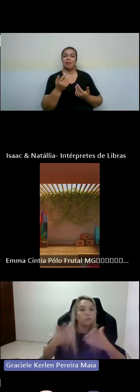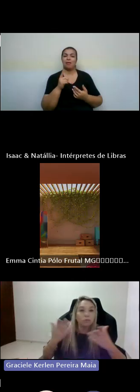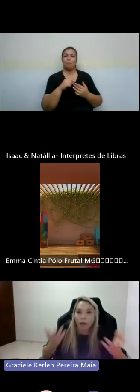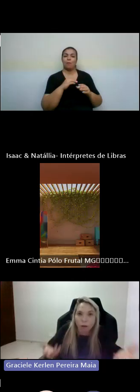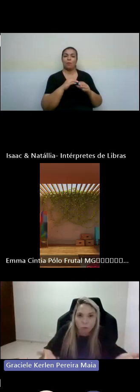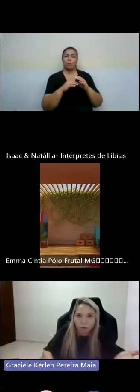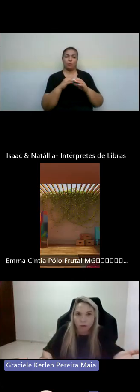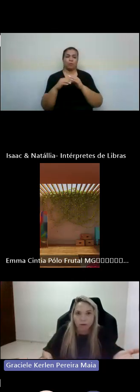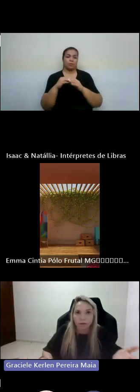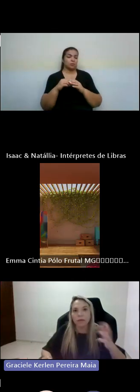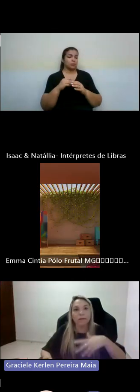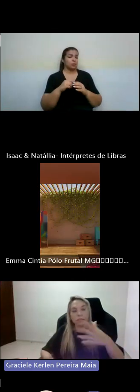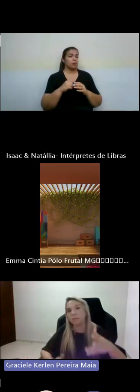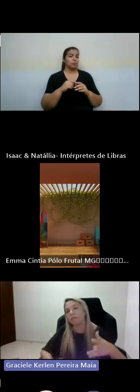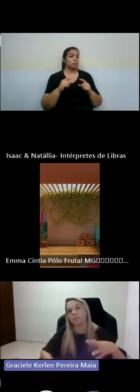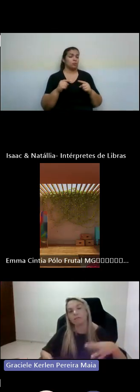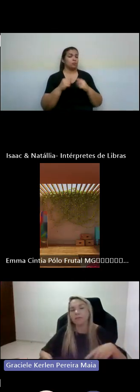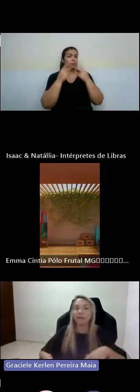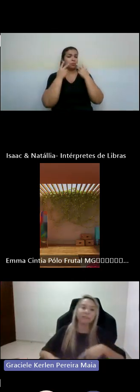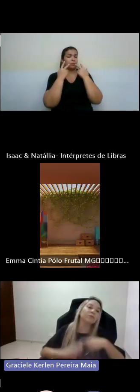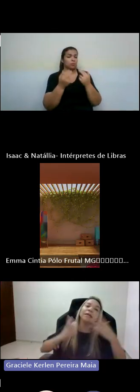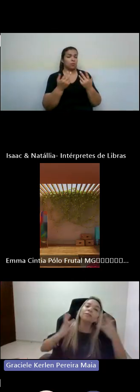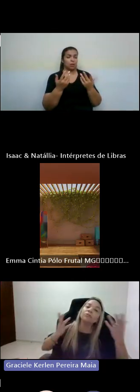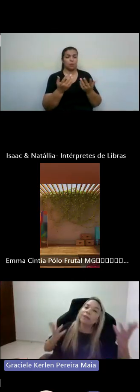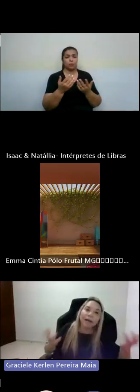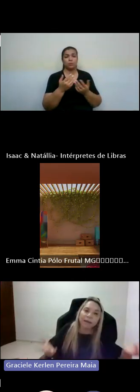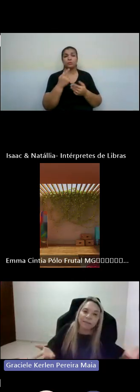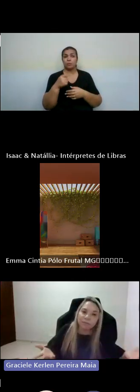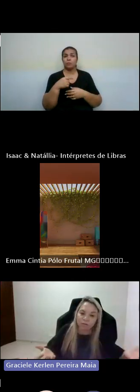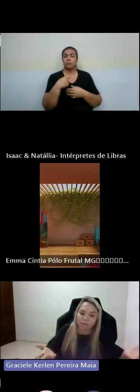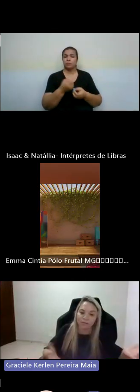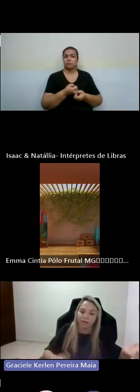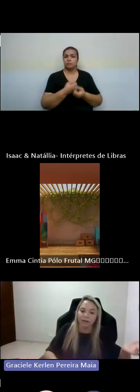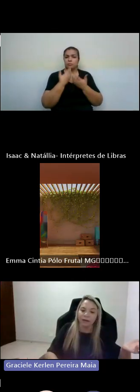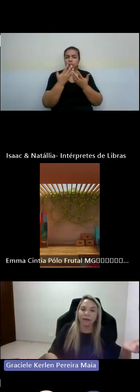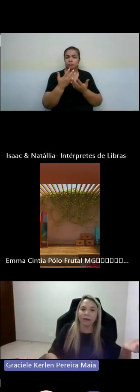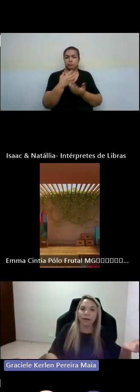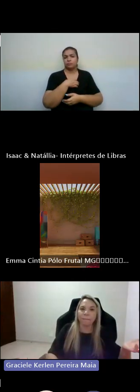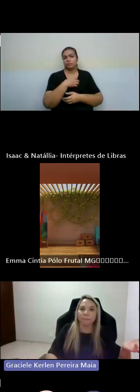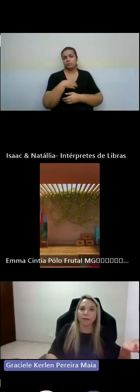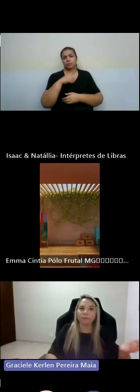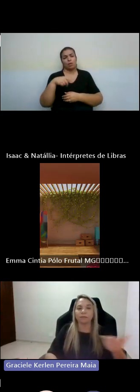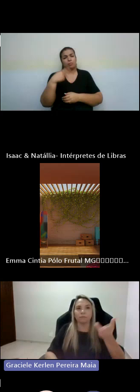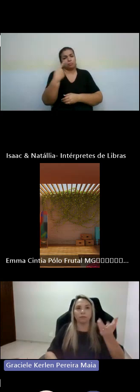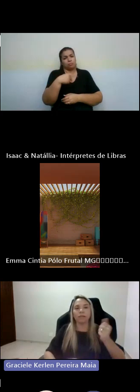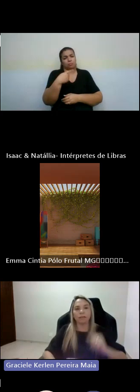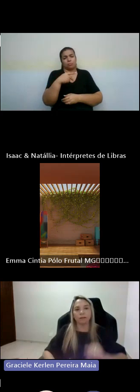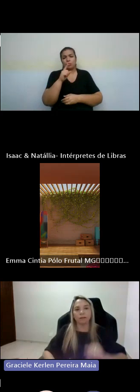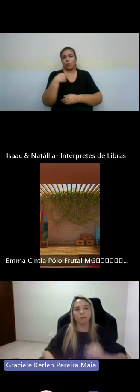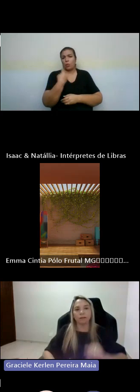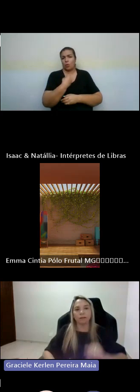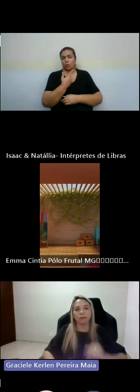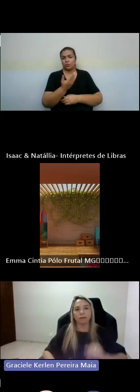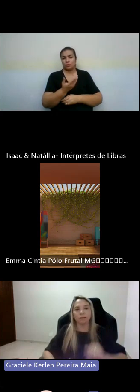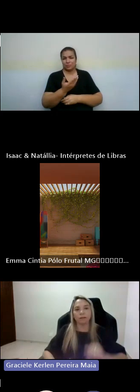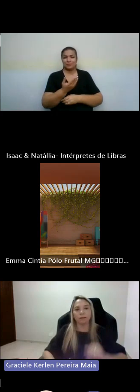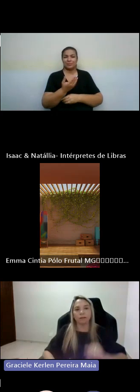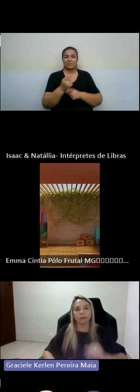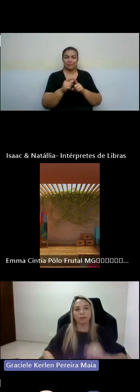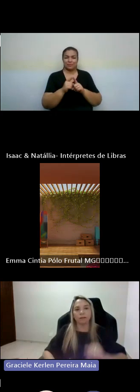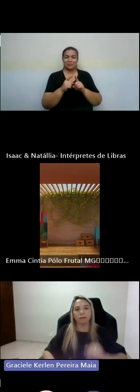comunicação natural. Então, as expressões afetivas, elas são naturais, nossa. Eu até